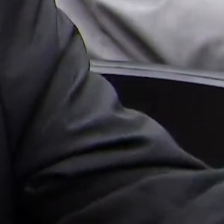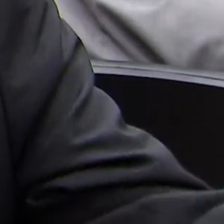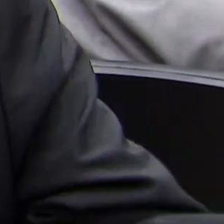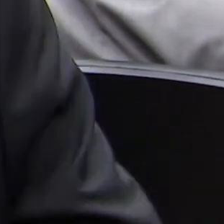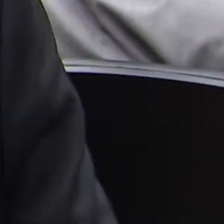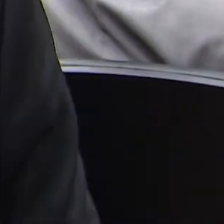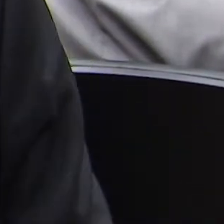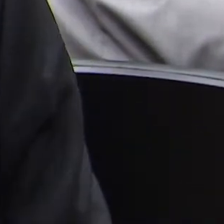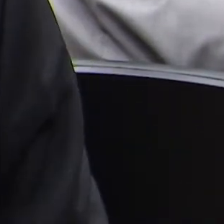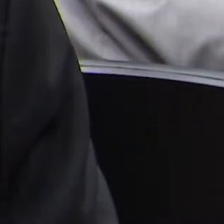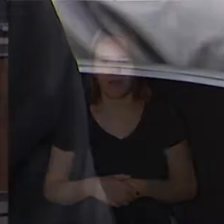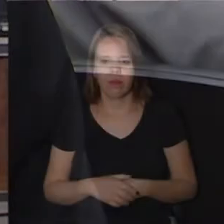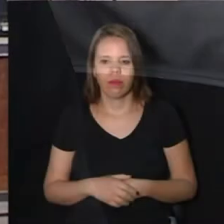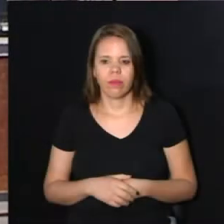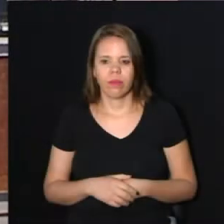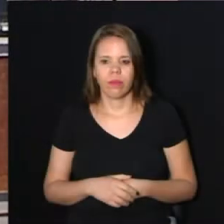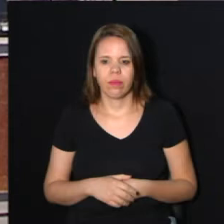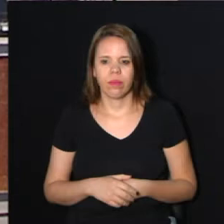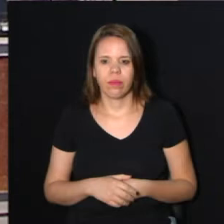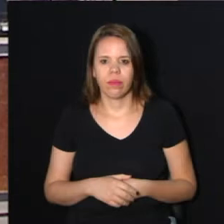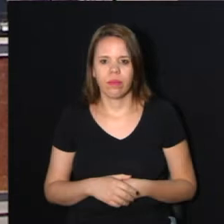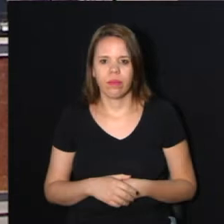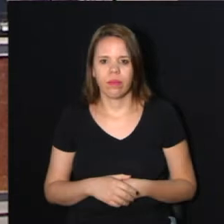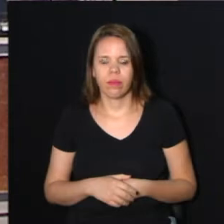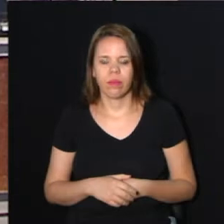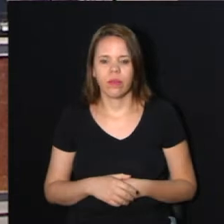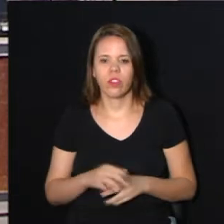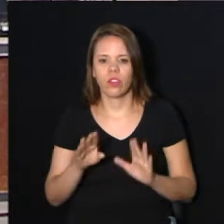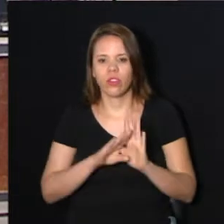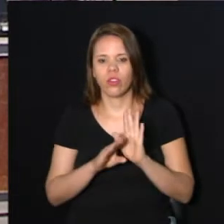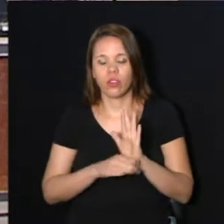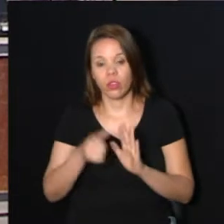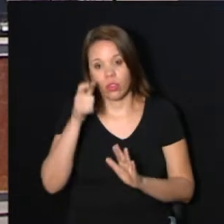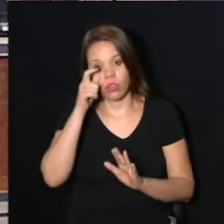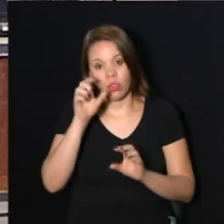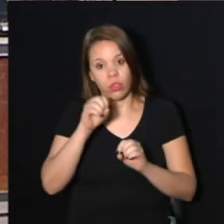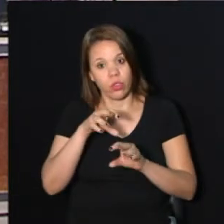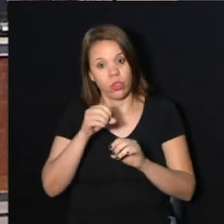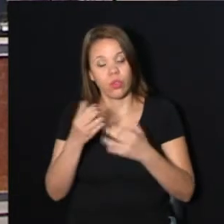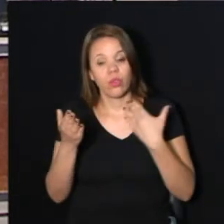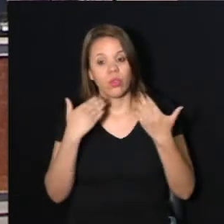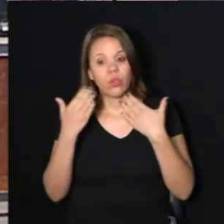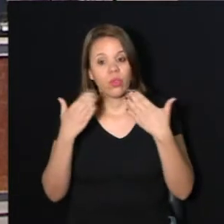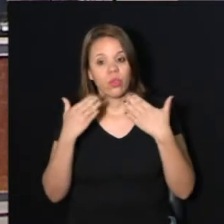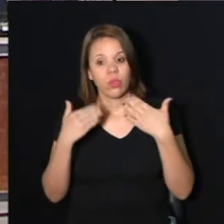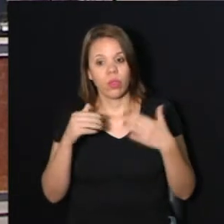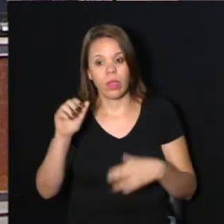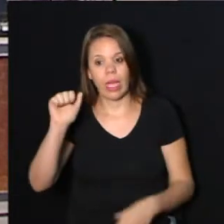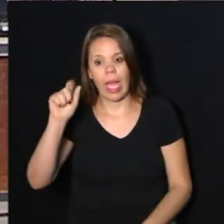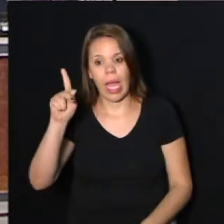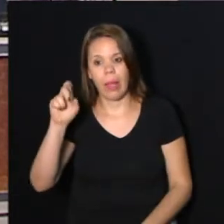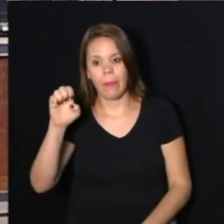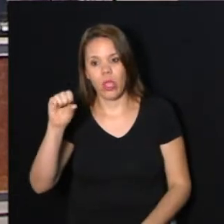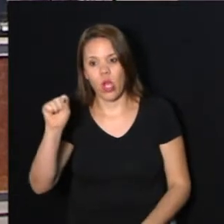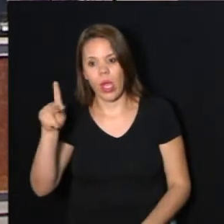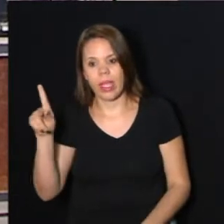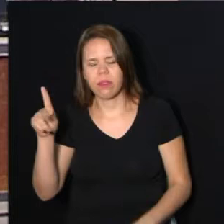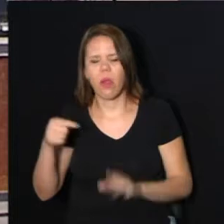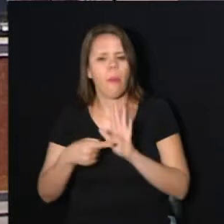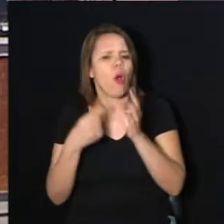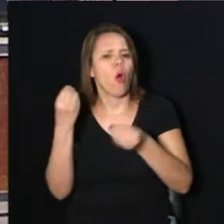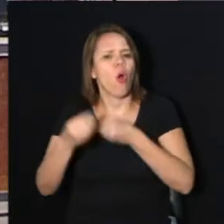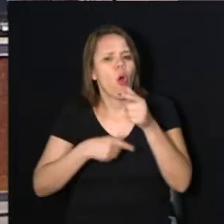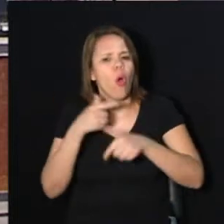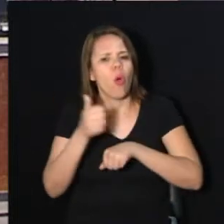vão ter o serviço perto da sua casa. O quadro De Olho na Educação conversou com a POESP para mostrar como anda